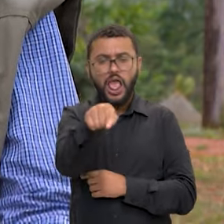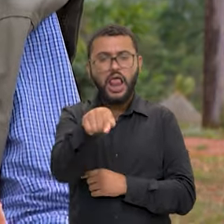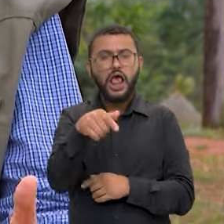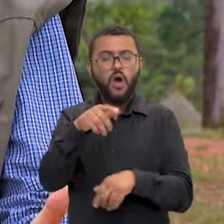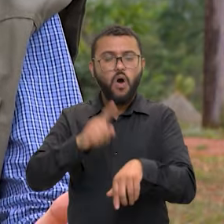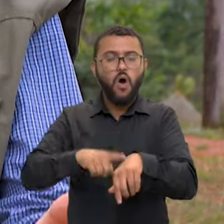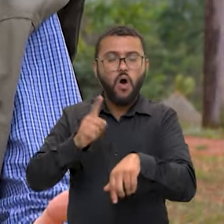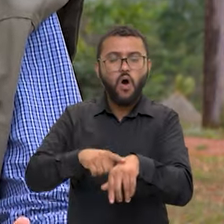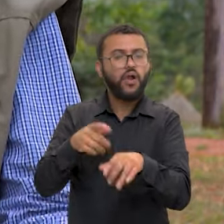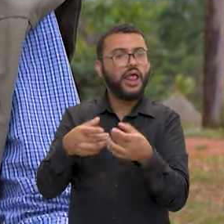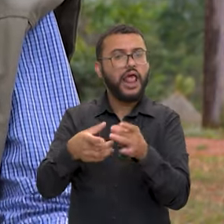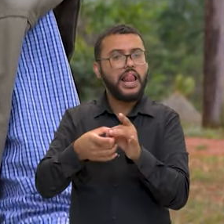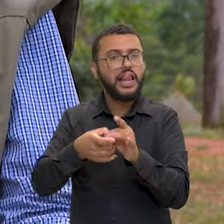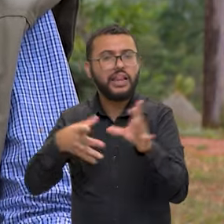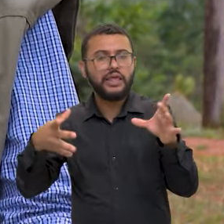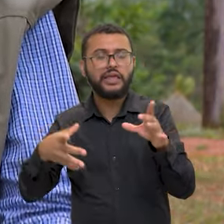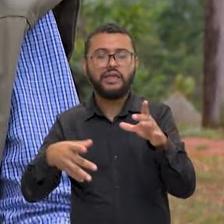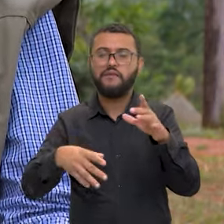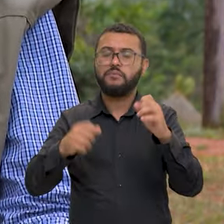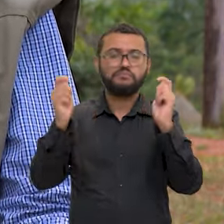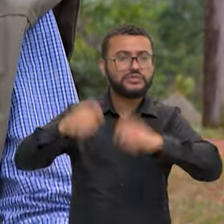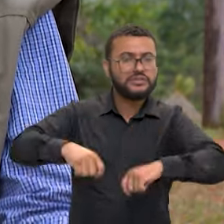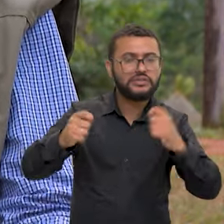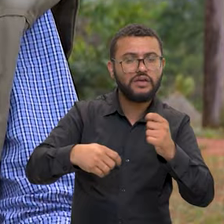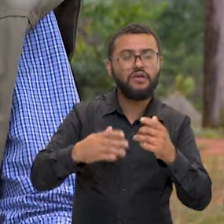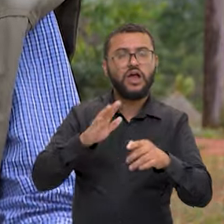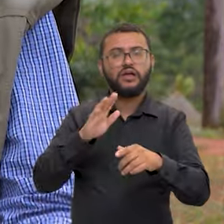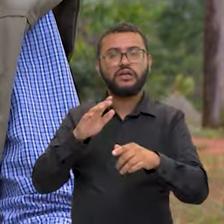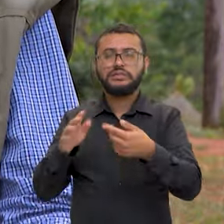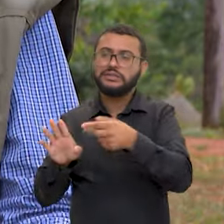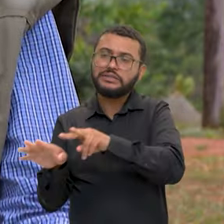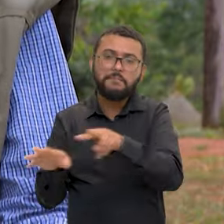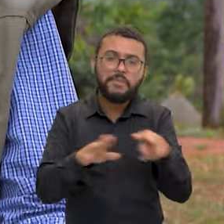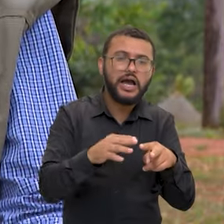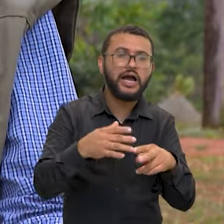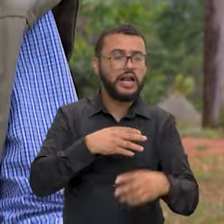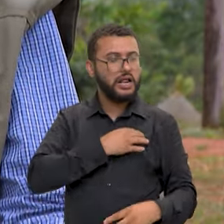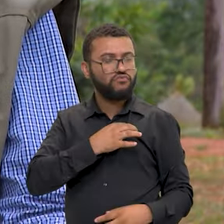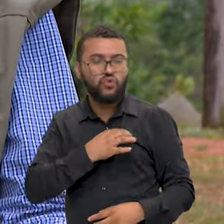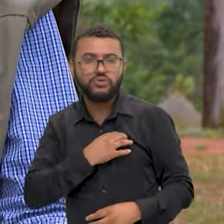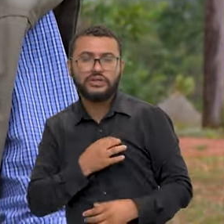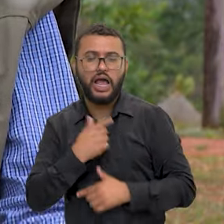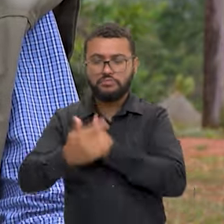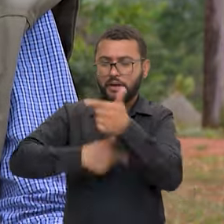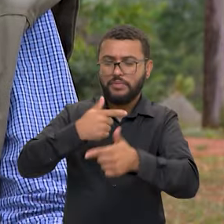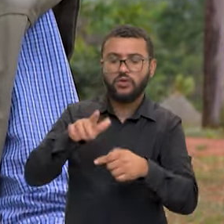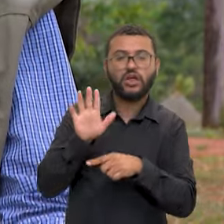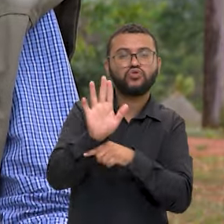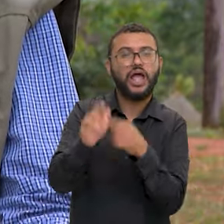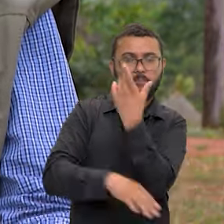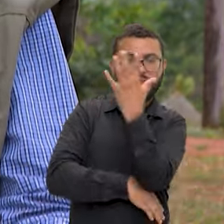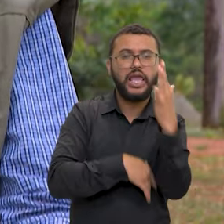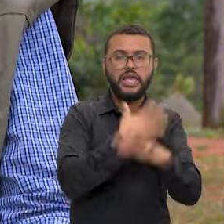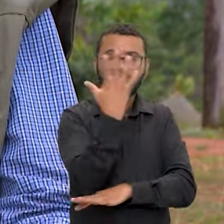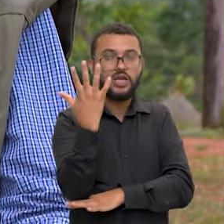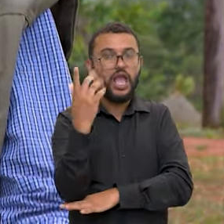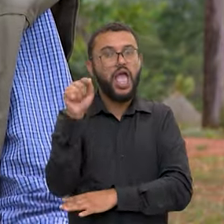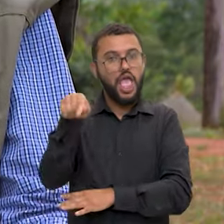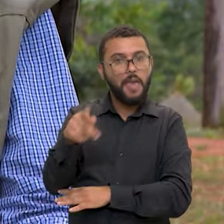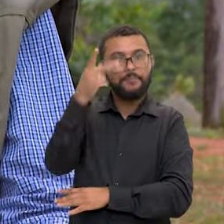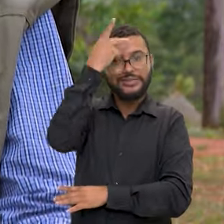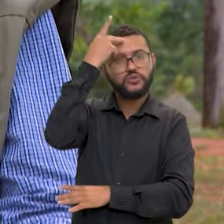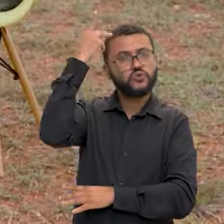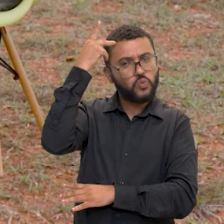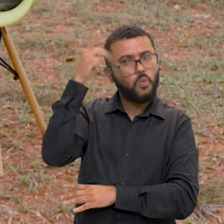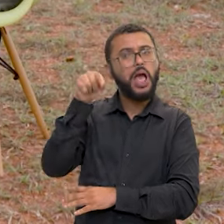e vem fazer um trabalho em benefício da natureza, eu acho que essa é uma pessoa bastante especial. Então, acho que todos nós ganhamos